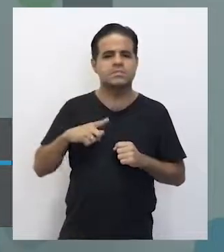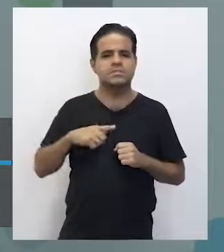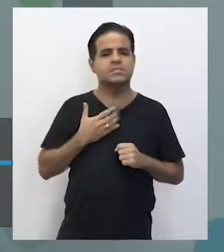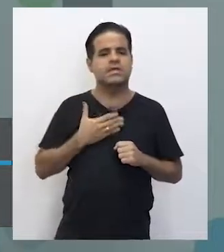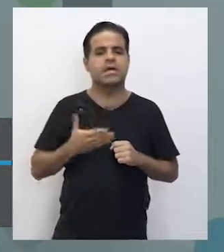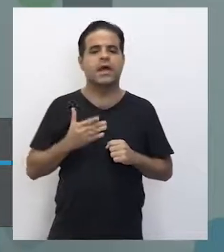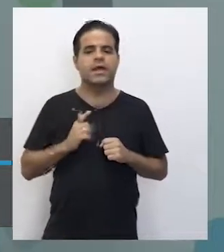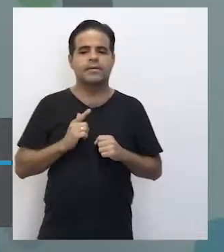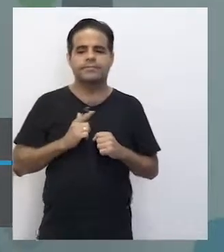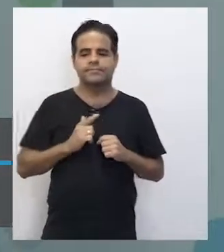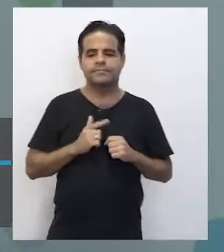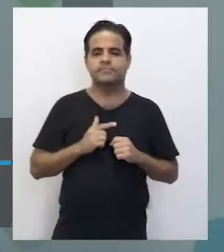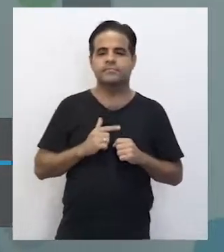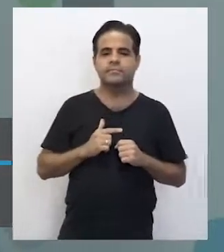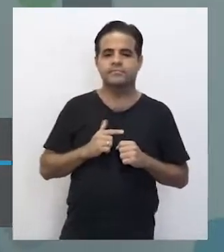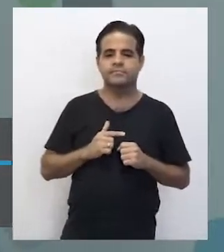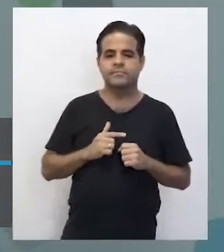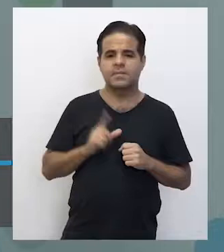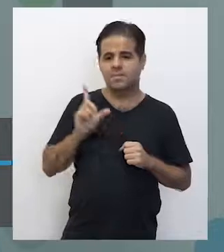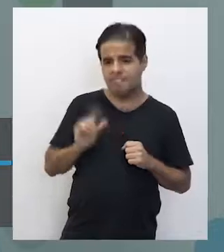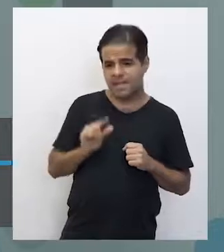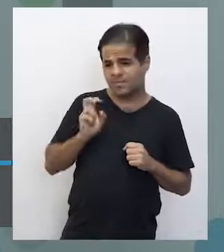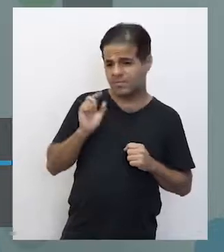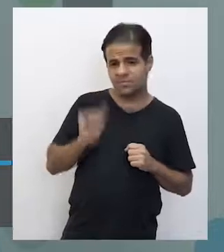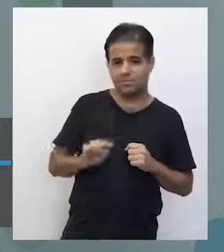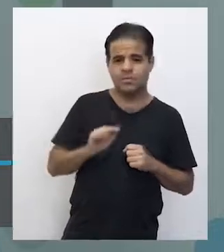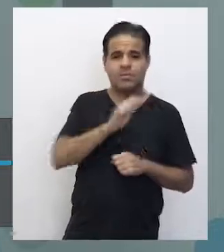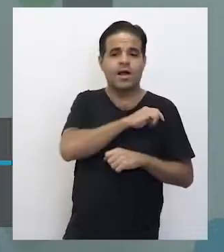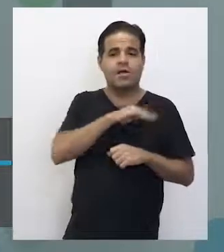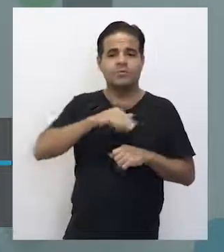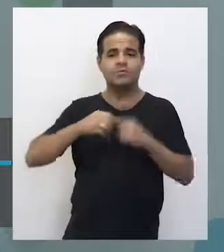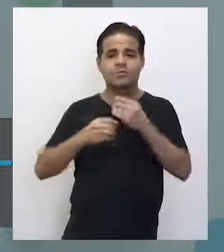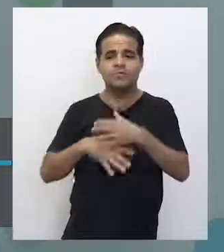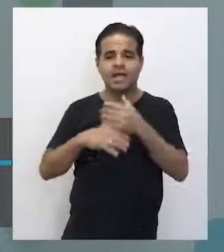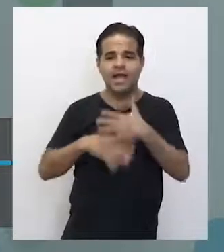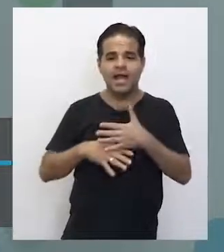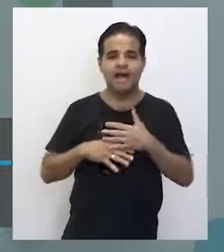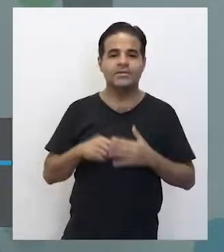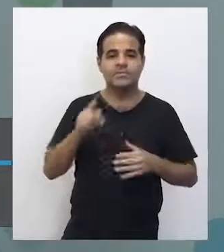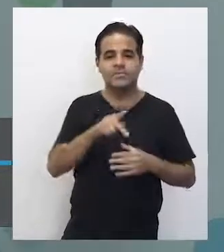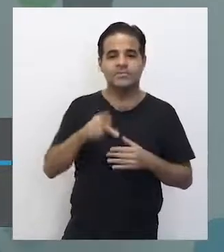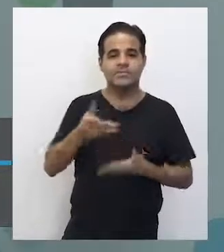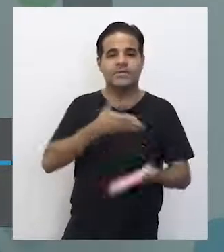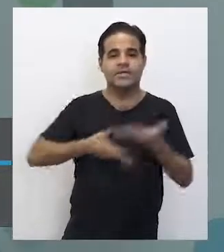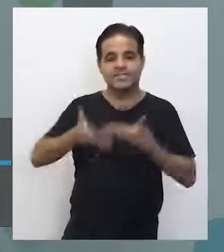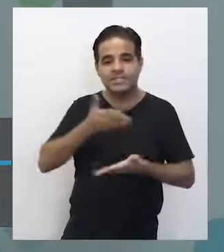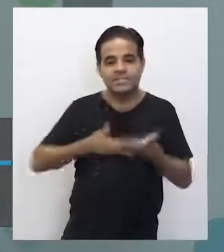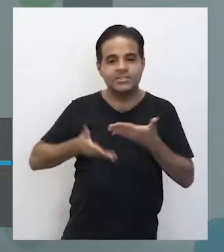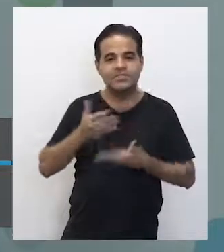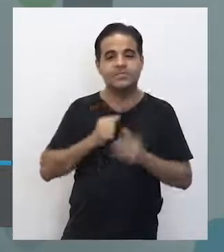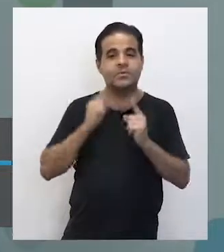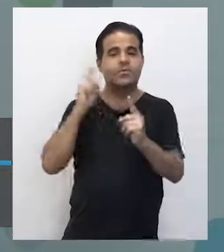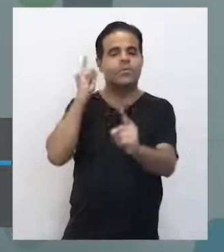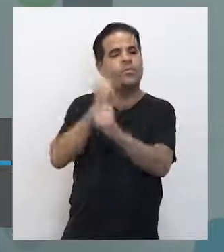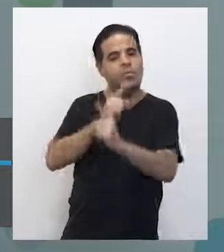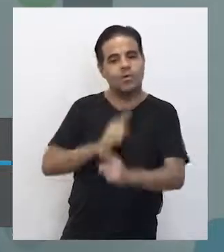aqui menos de 5 mil alunos no chat hoje, então os professores estão interagindo bastante aqui. Estou encontrando